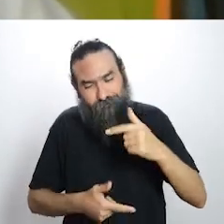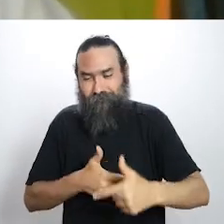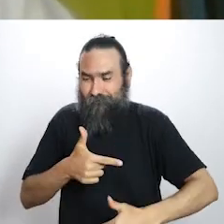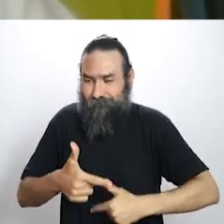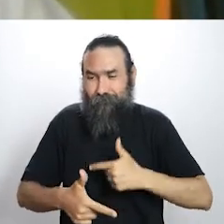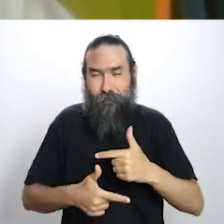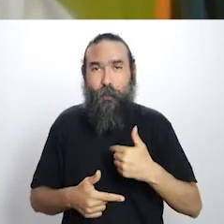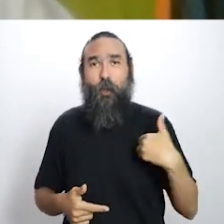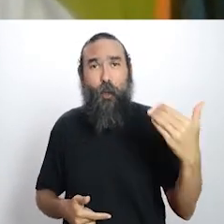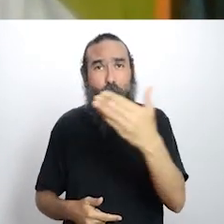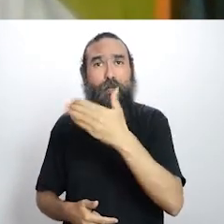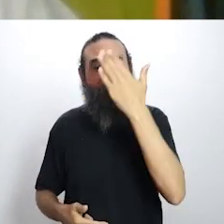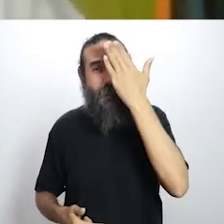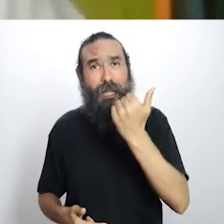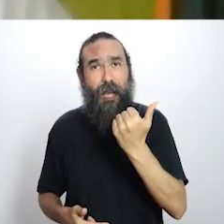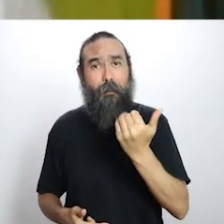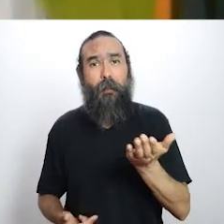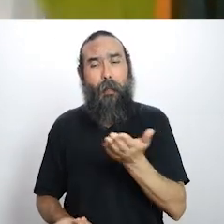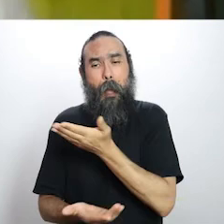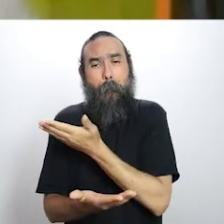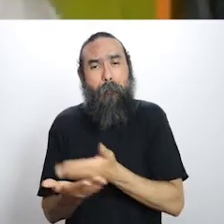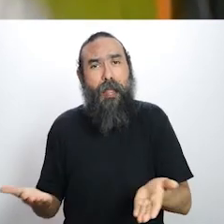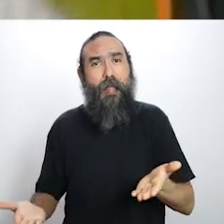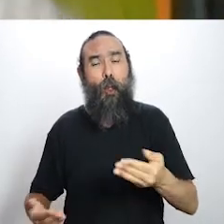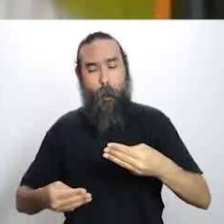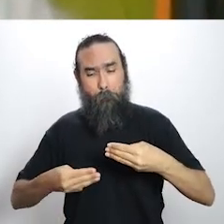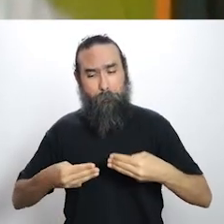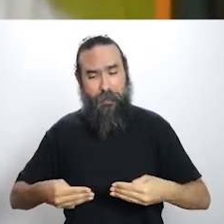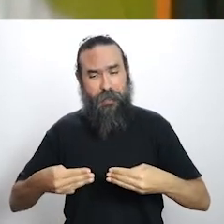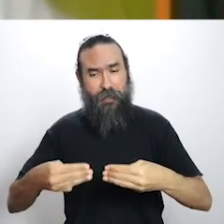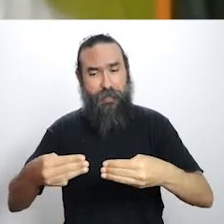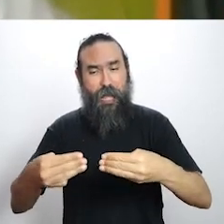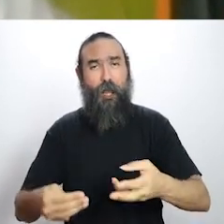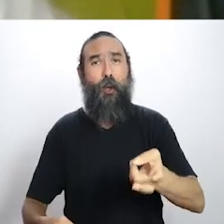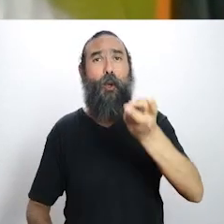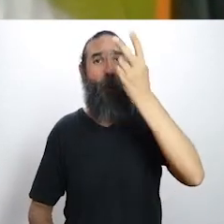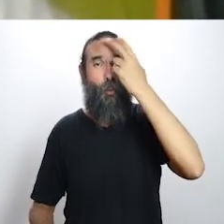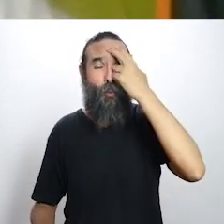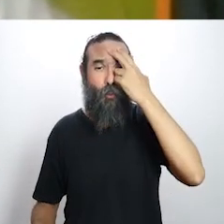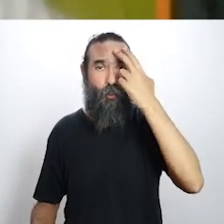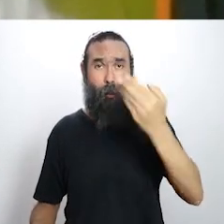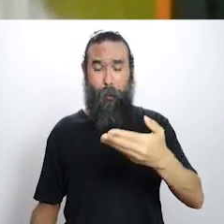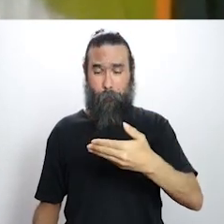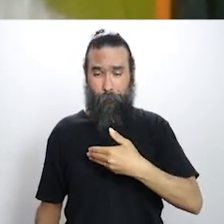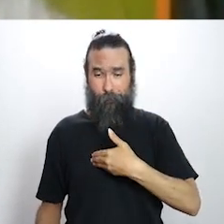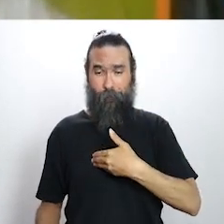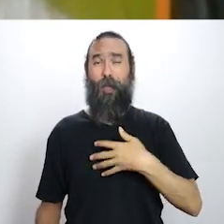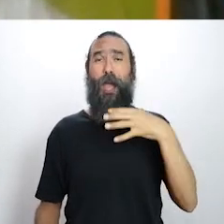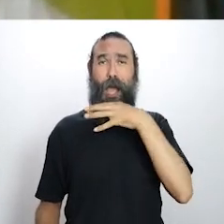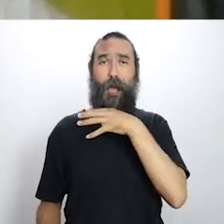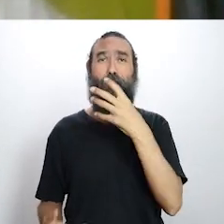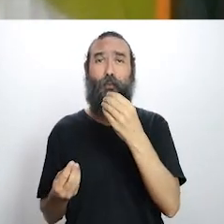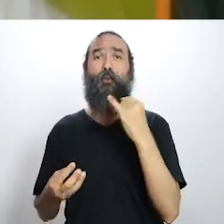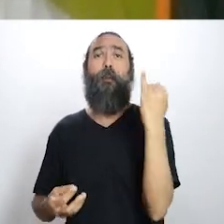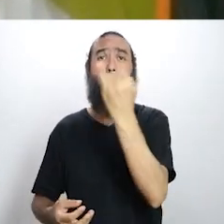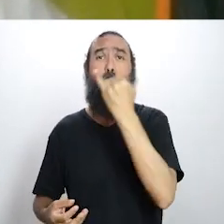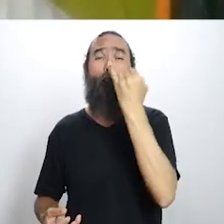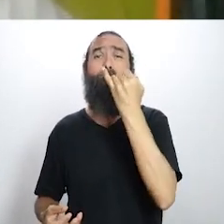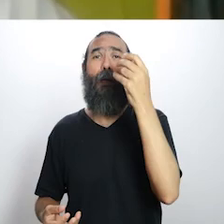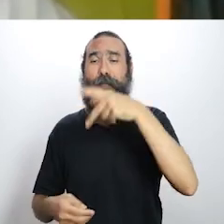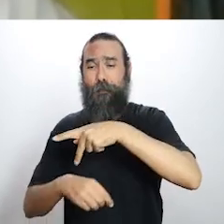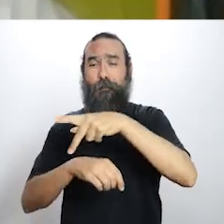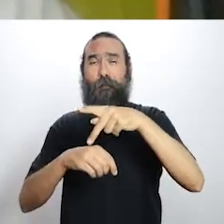que a gente sabe. Perdemos o Ministério da Cultura, o Ministério, para mim, dos mais importantes do país.